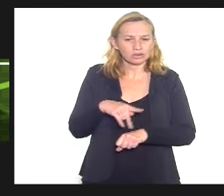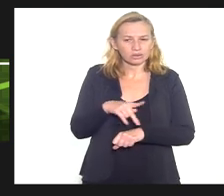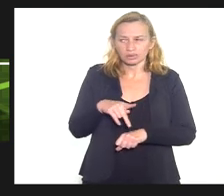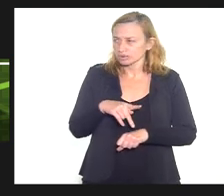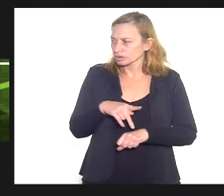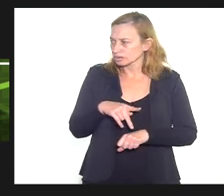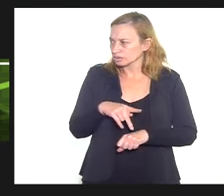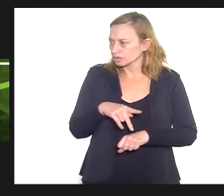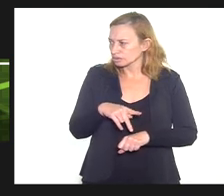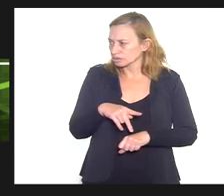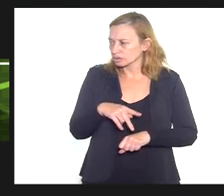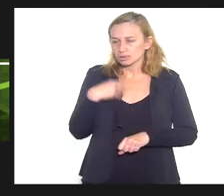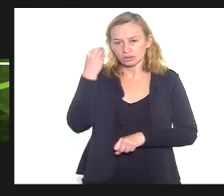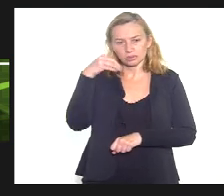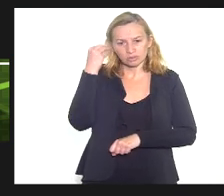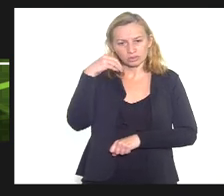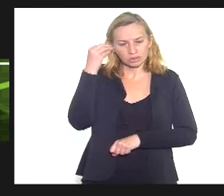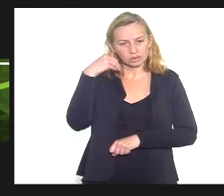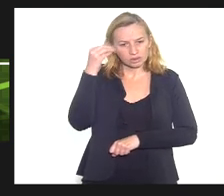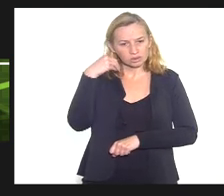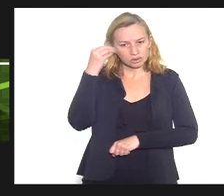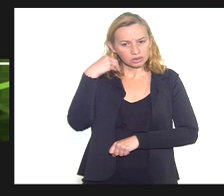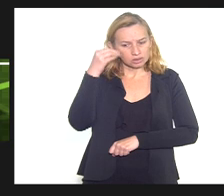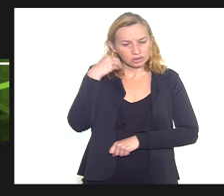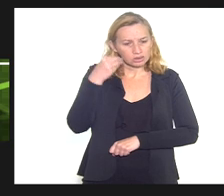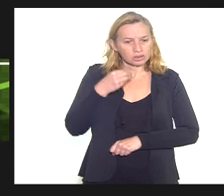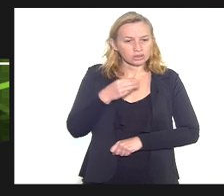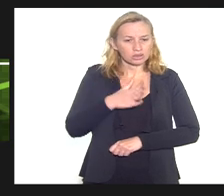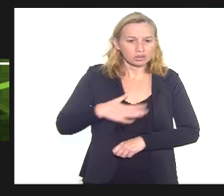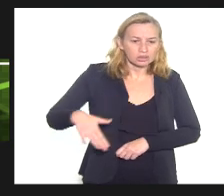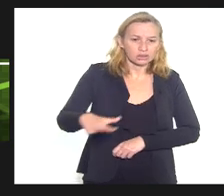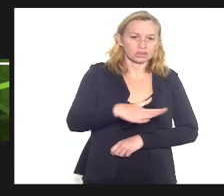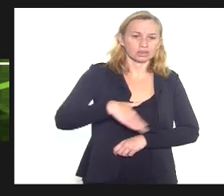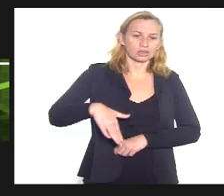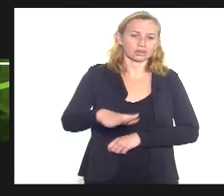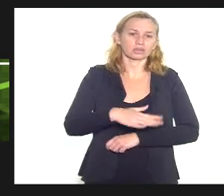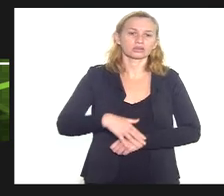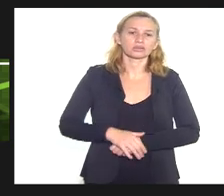de exploração de petróleo e gás.